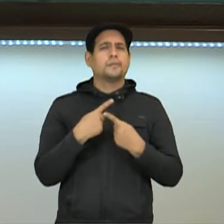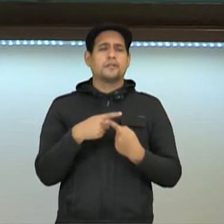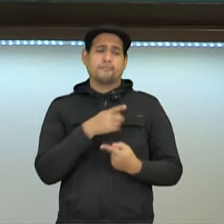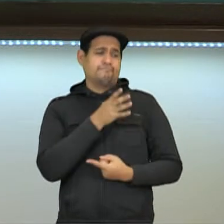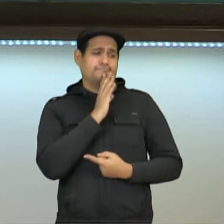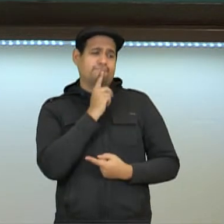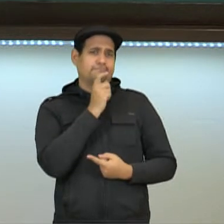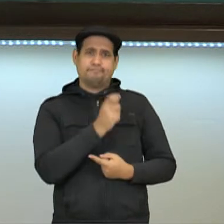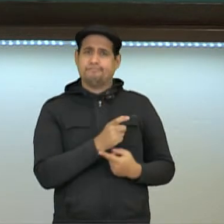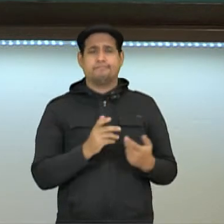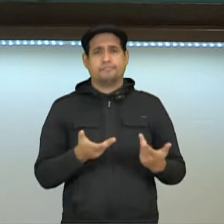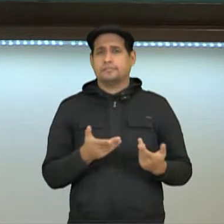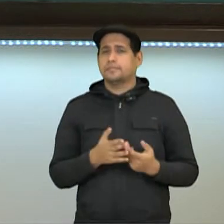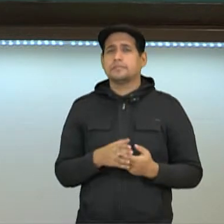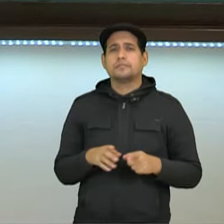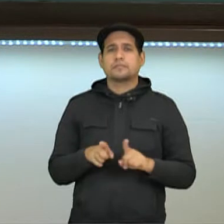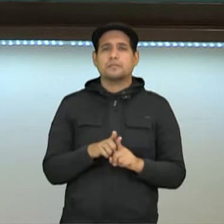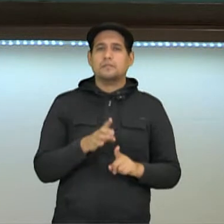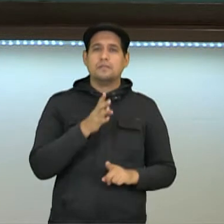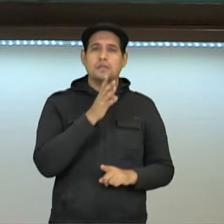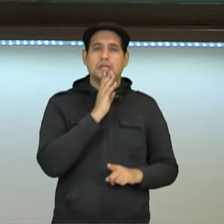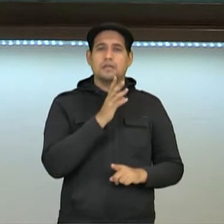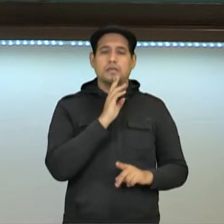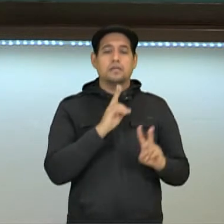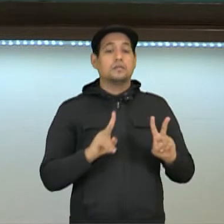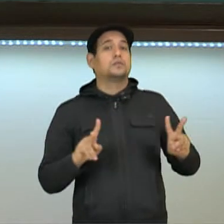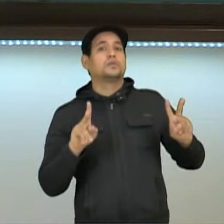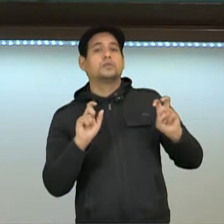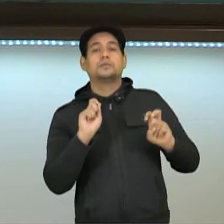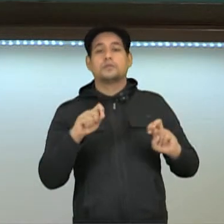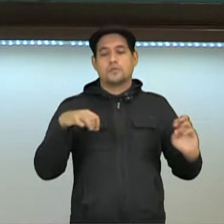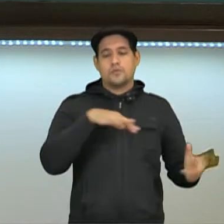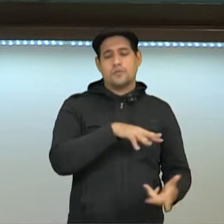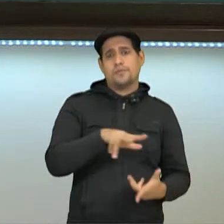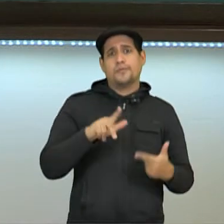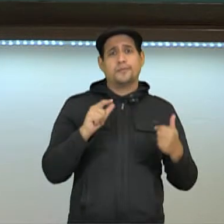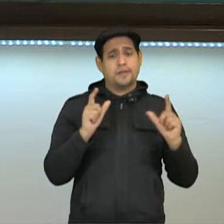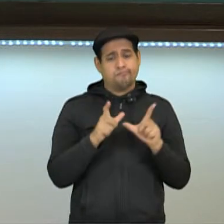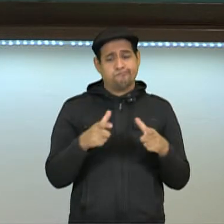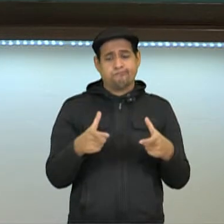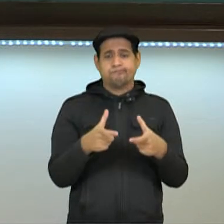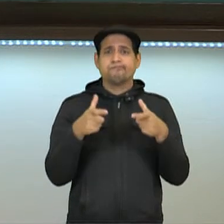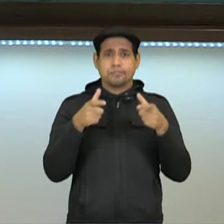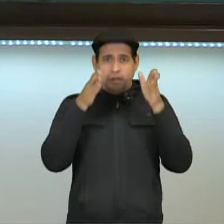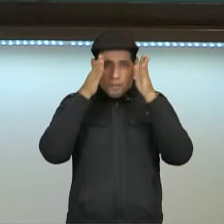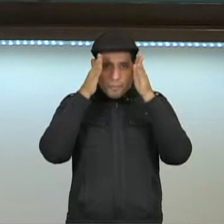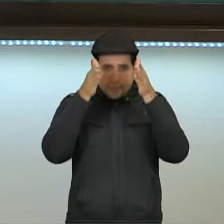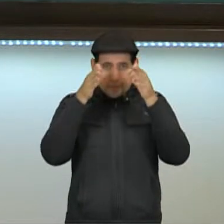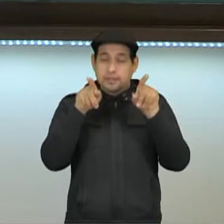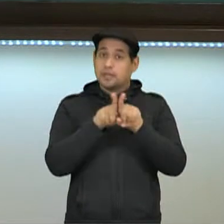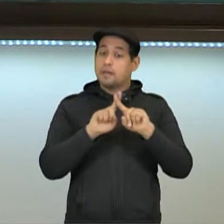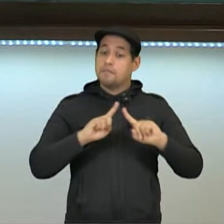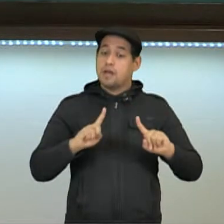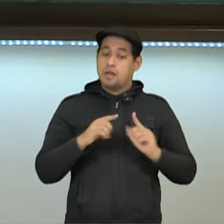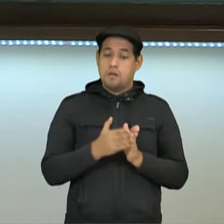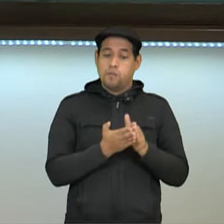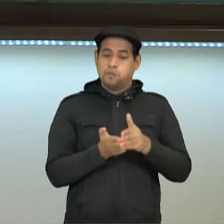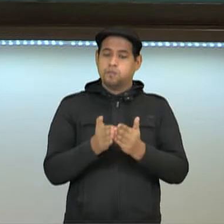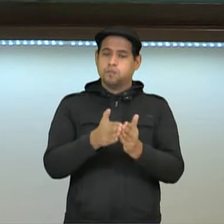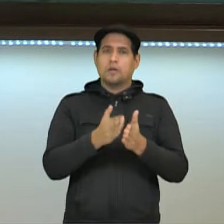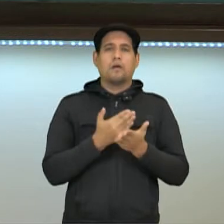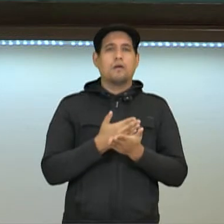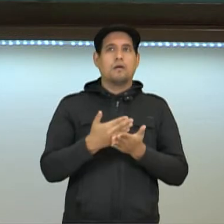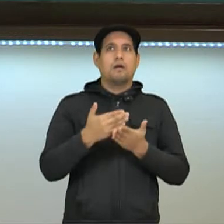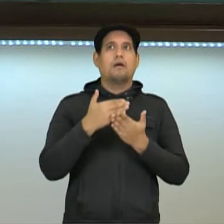nós temos hoje, né? O conhecimento deles a respeito do mundo era limitado. Veja que a partir das grandes navegações eles